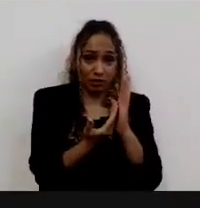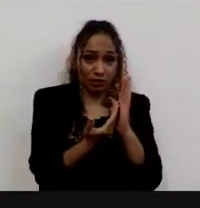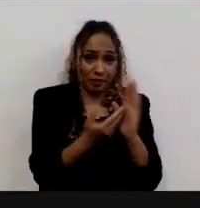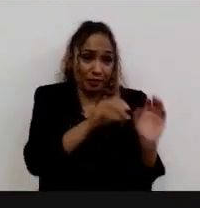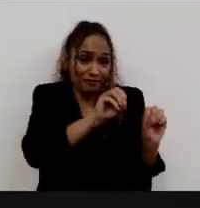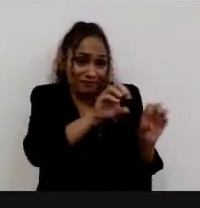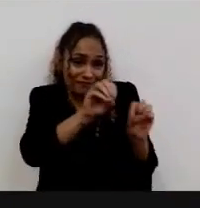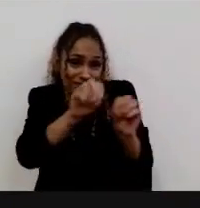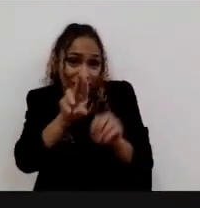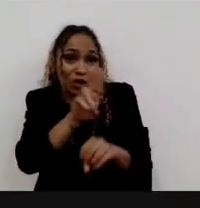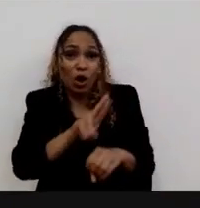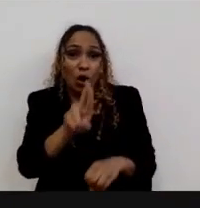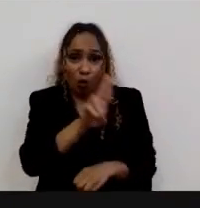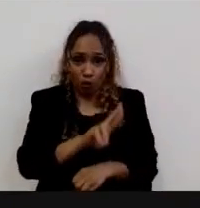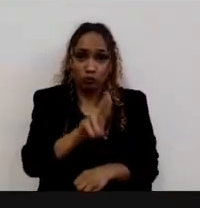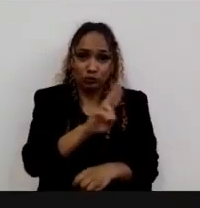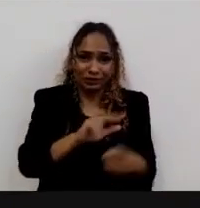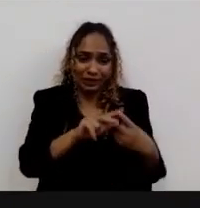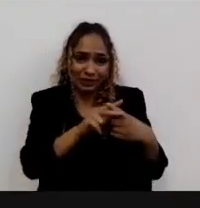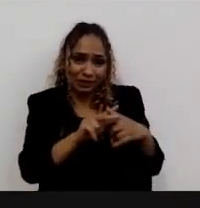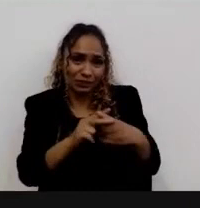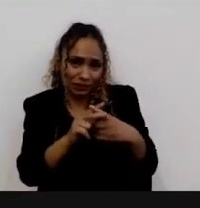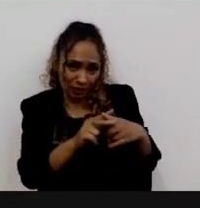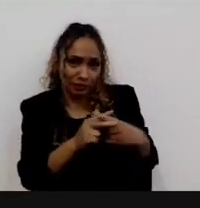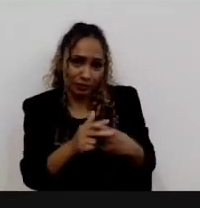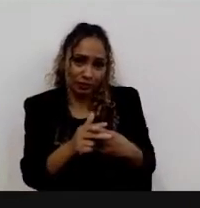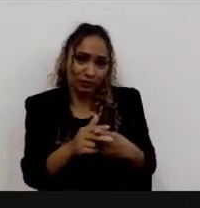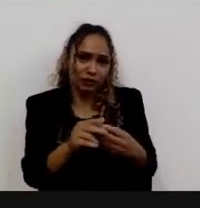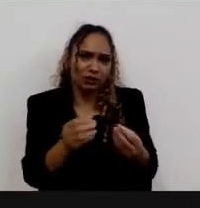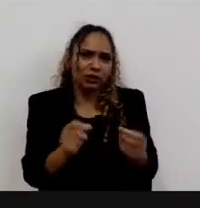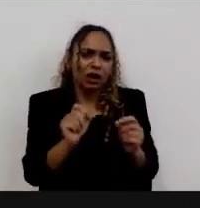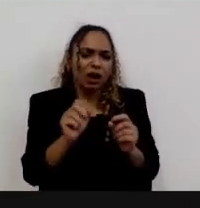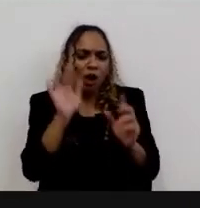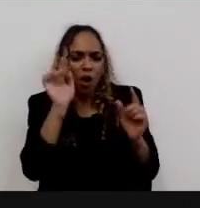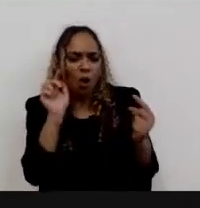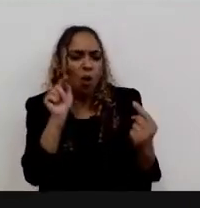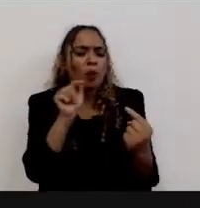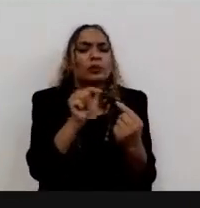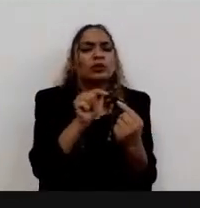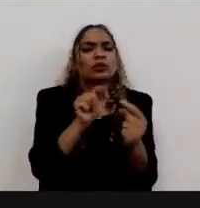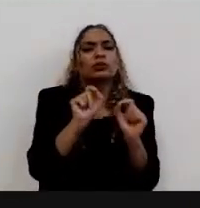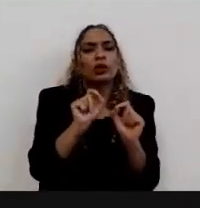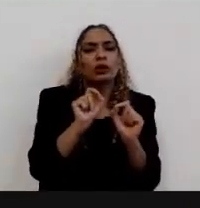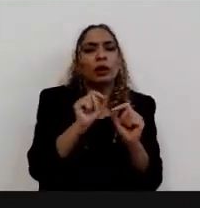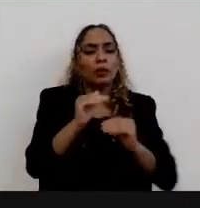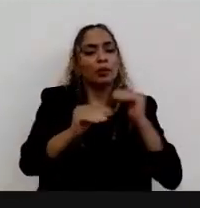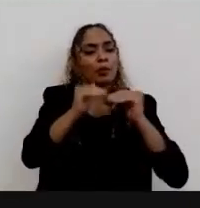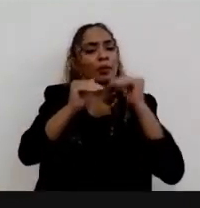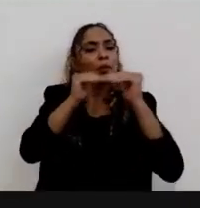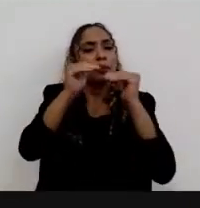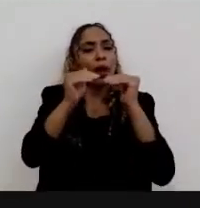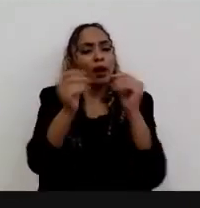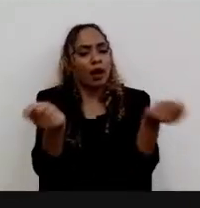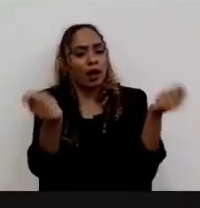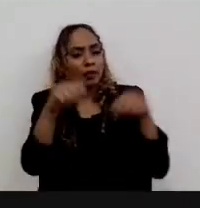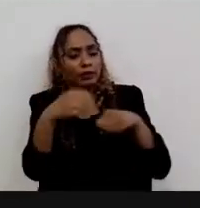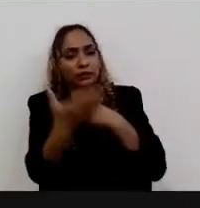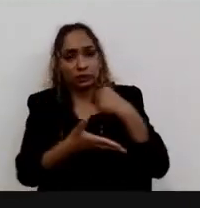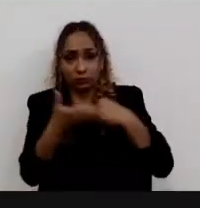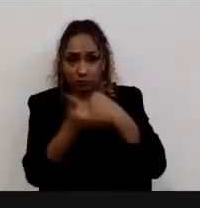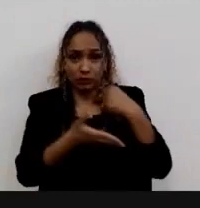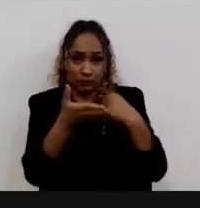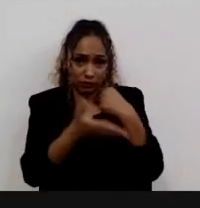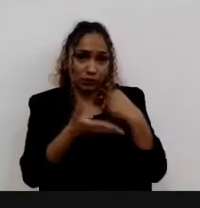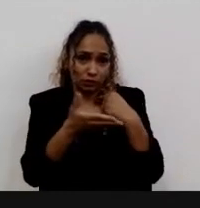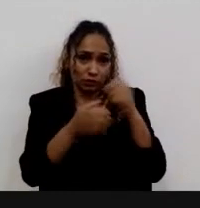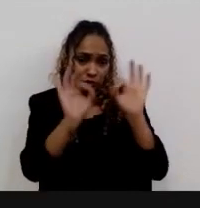utilizar também essas ferramentas de automação. Qual foi o objetivo do treinamento? Desenvolver nos alunos habilidades básicas de